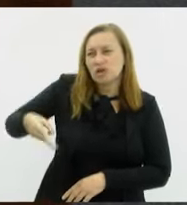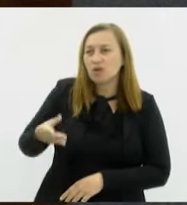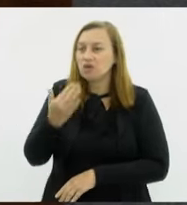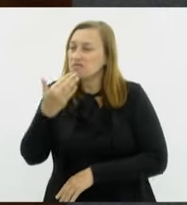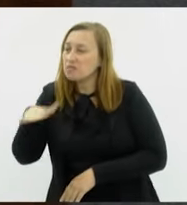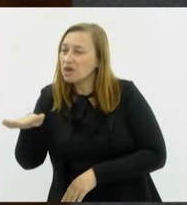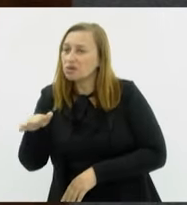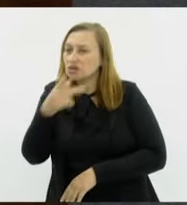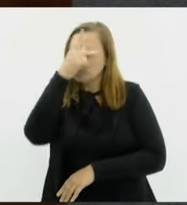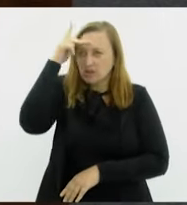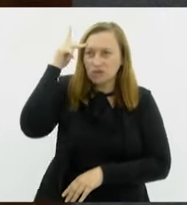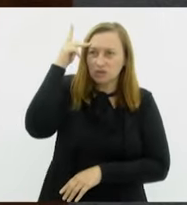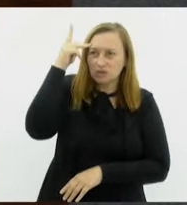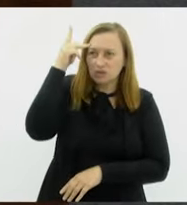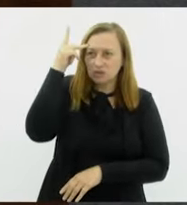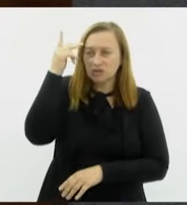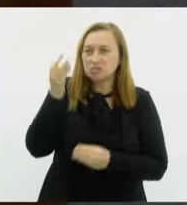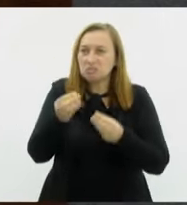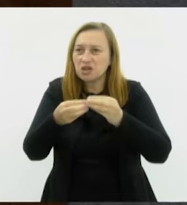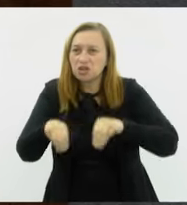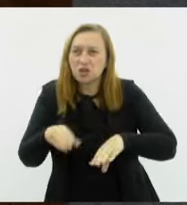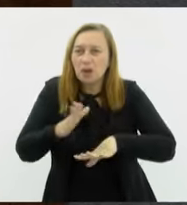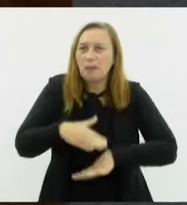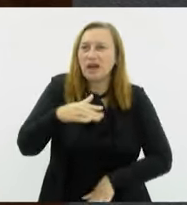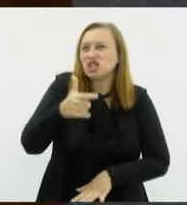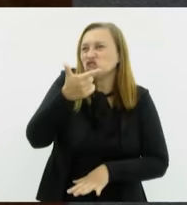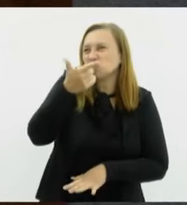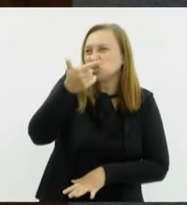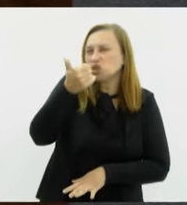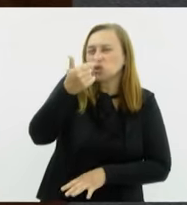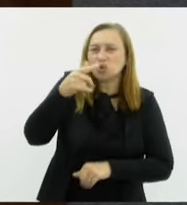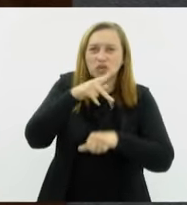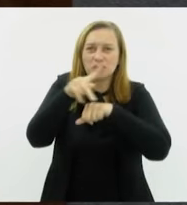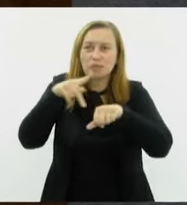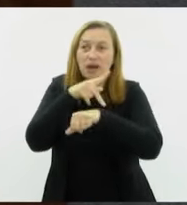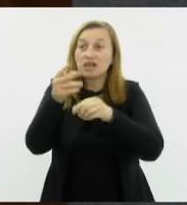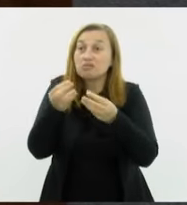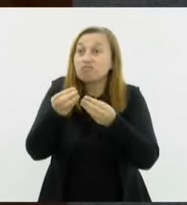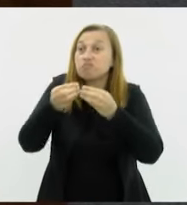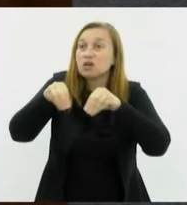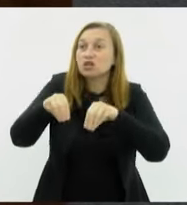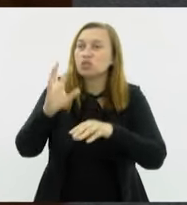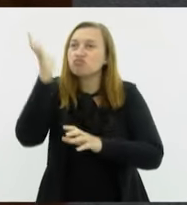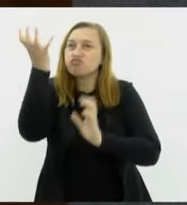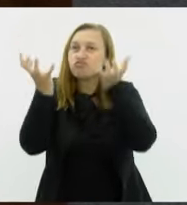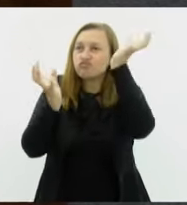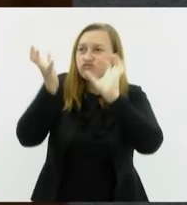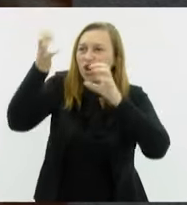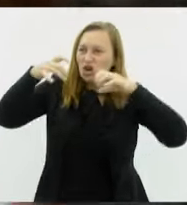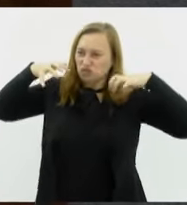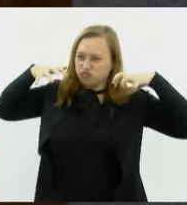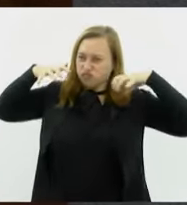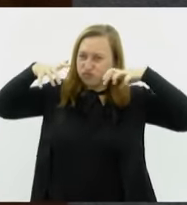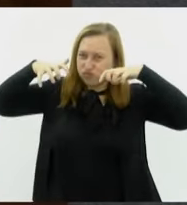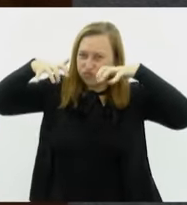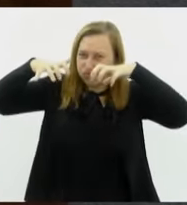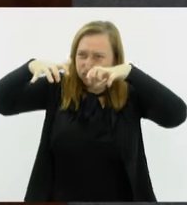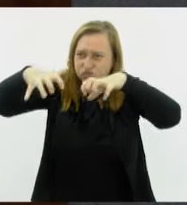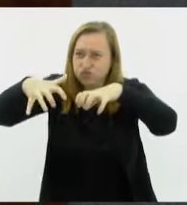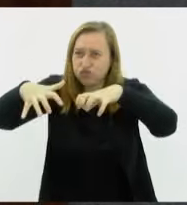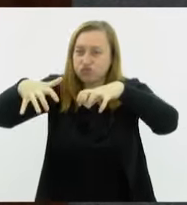afetadas. São mais de 12 países que foram atingidos pelas chuvas torrenciais,